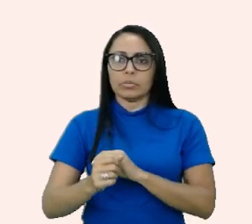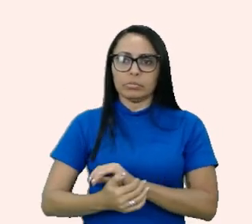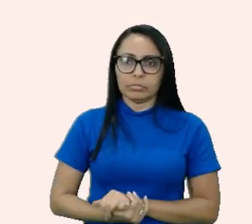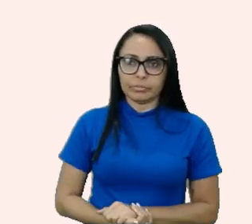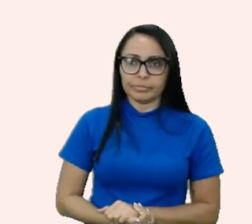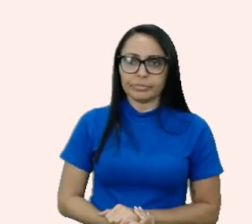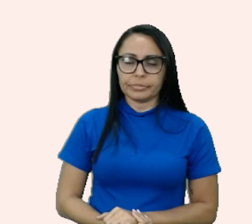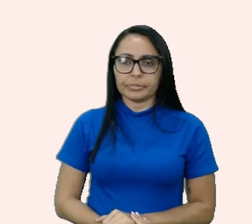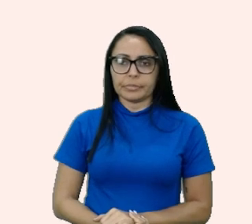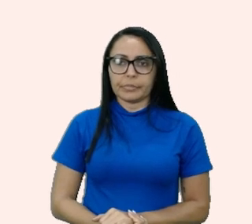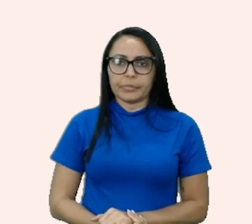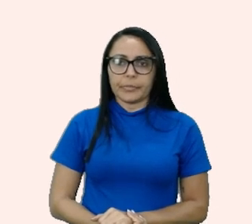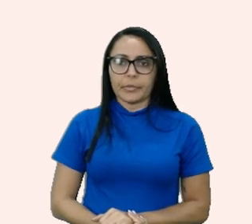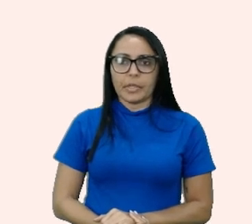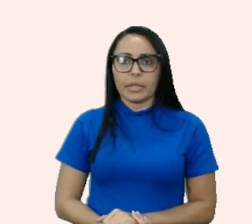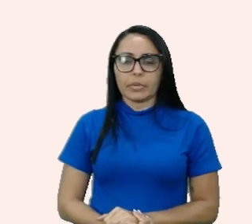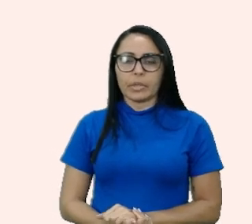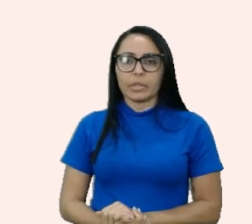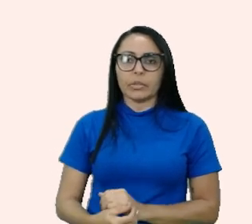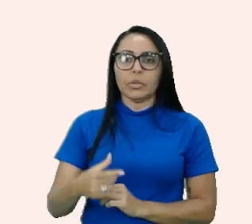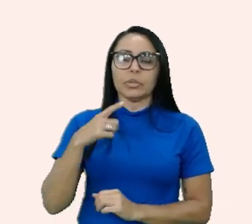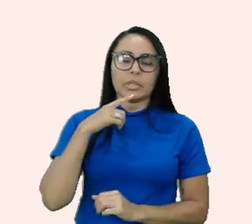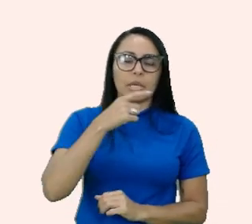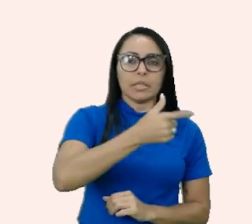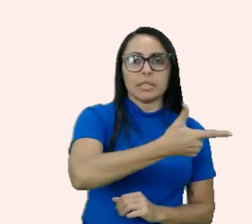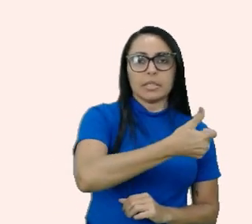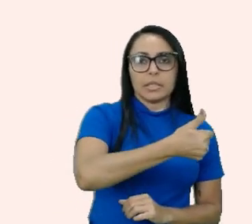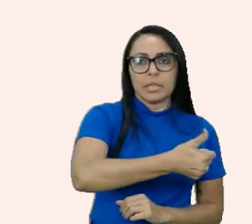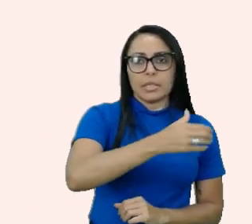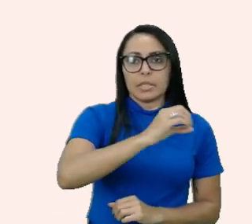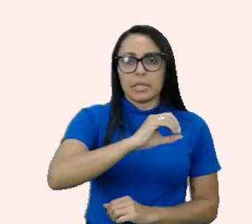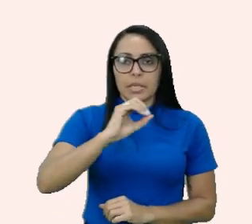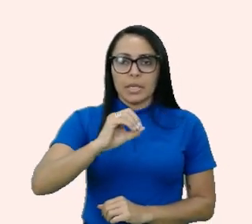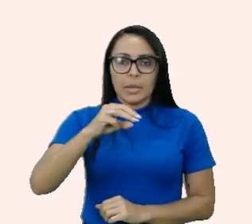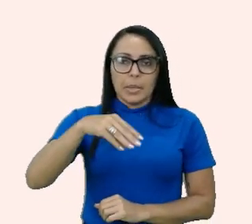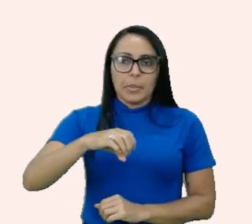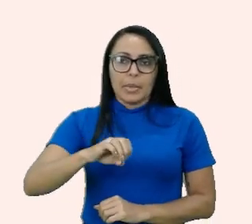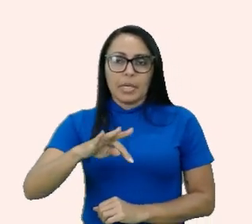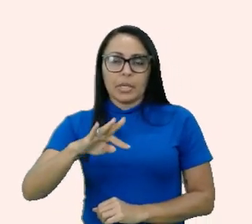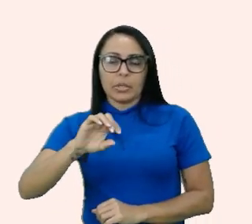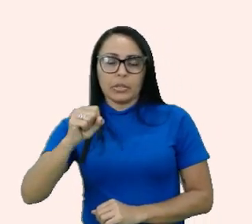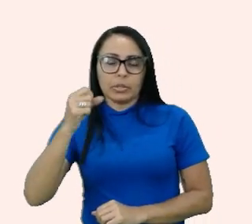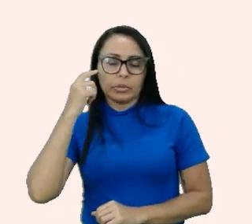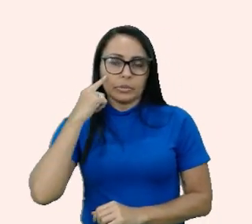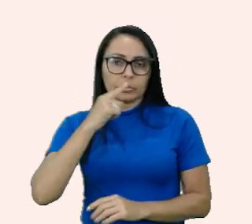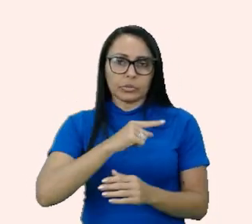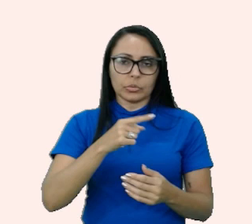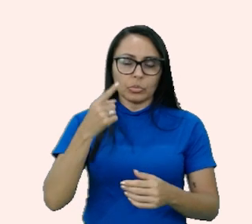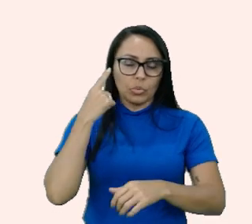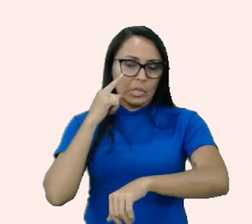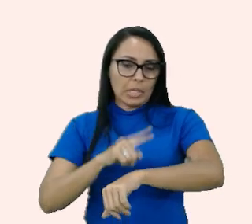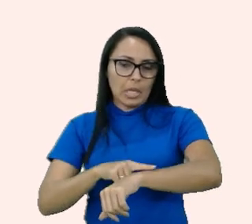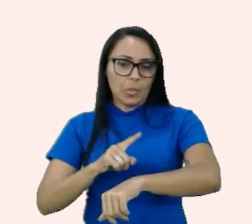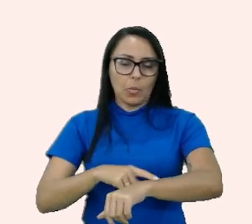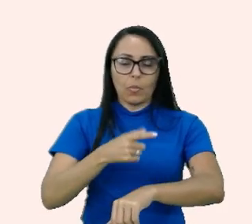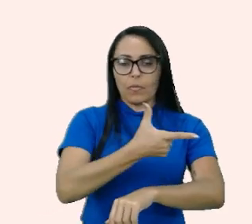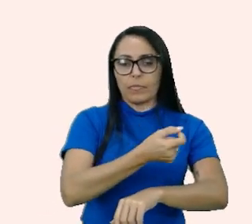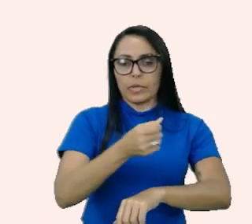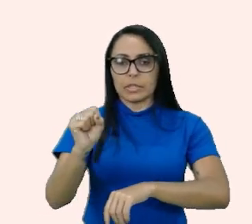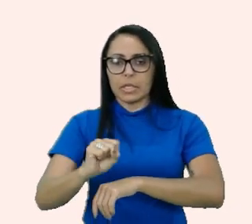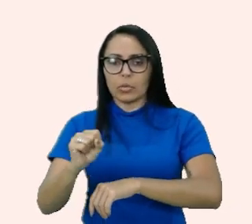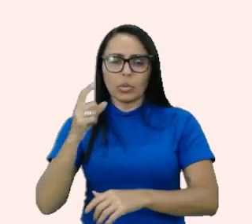legal. Quando eu tinha 100 metros a percorrer com 20 segundos de tempo, para manter a